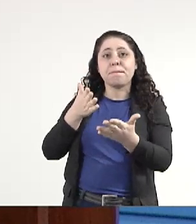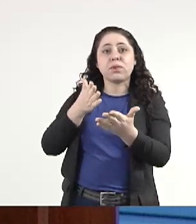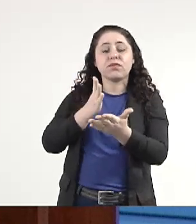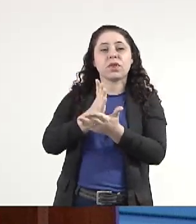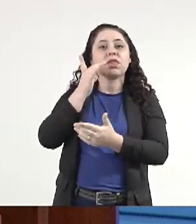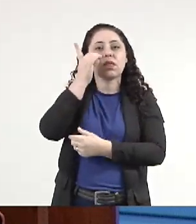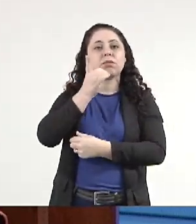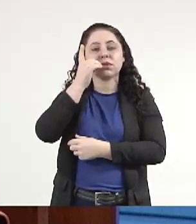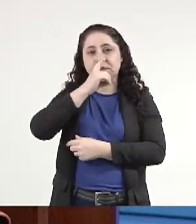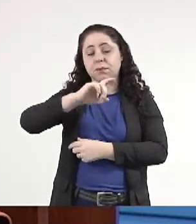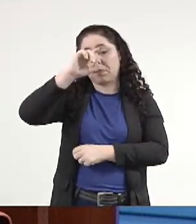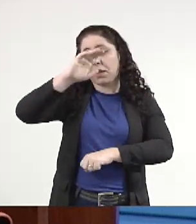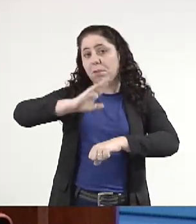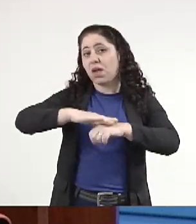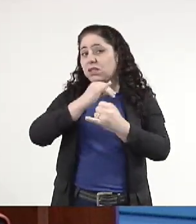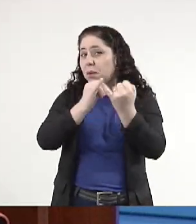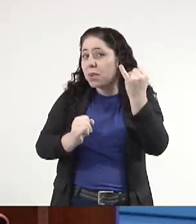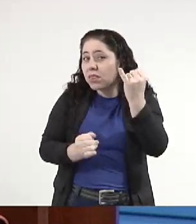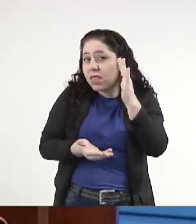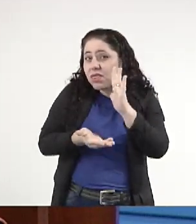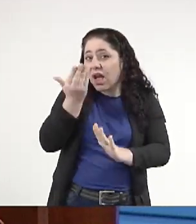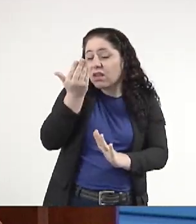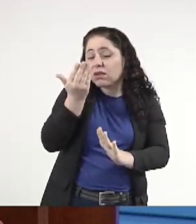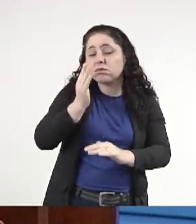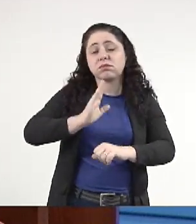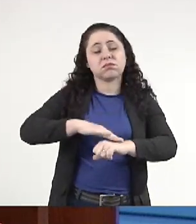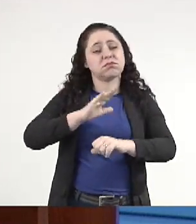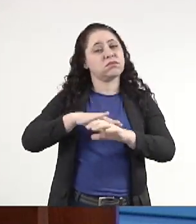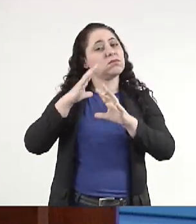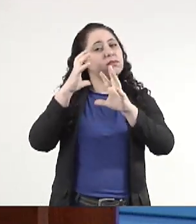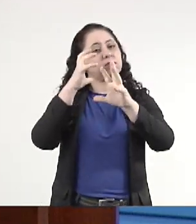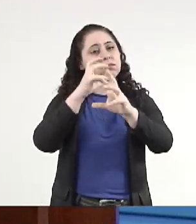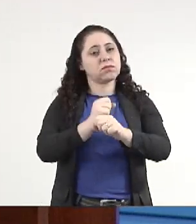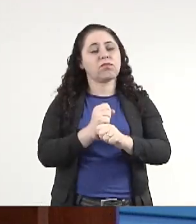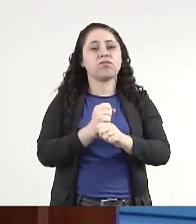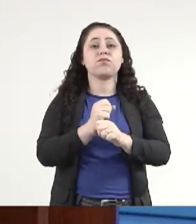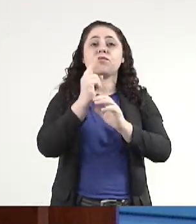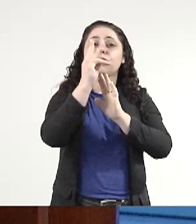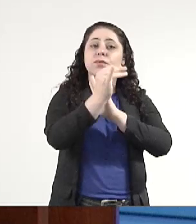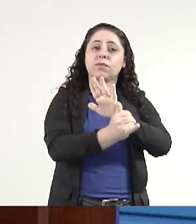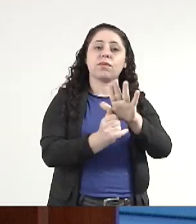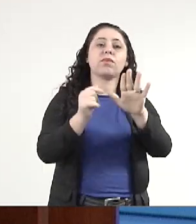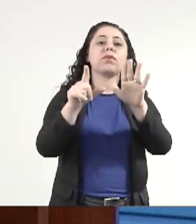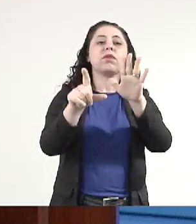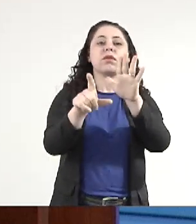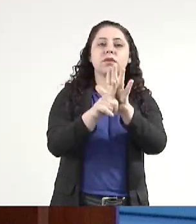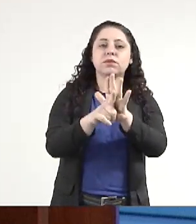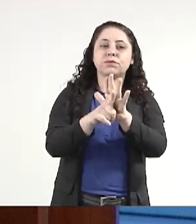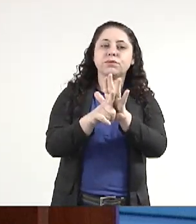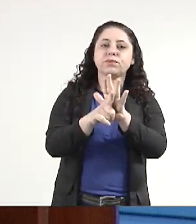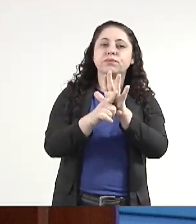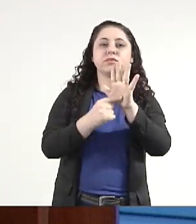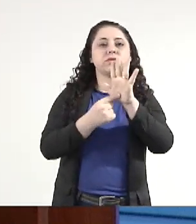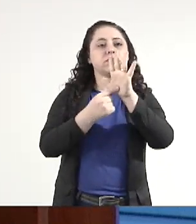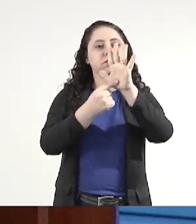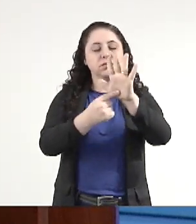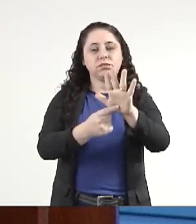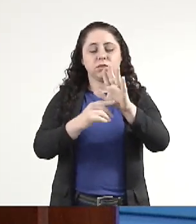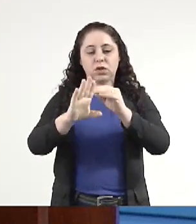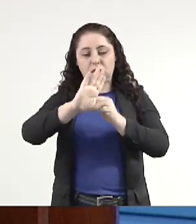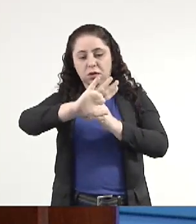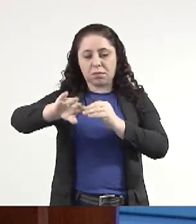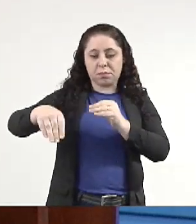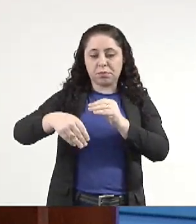aprovarem, deputado Zeca, mais da metade das assembleias do país aprovarem um projeto de apresentação de